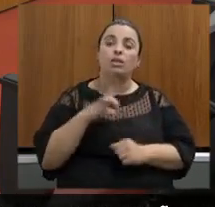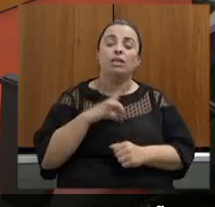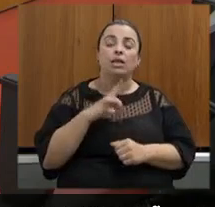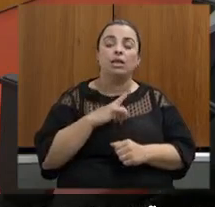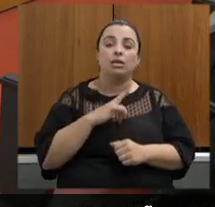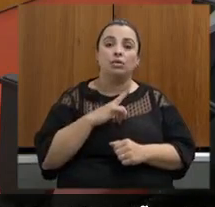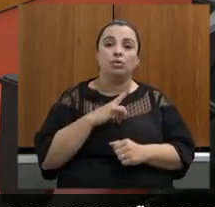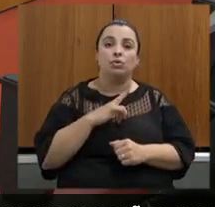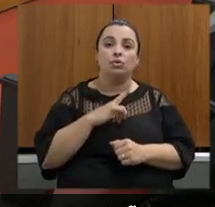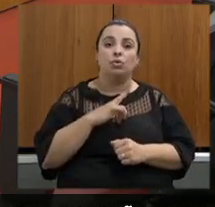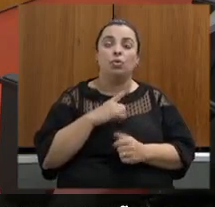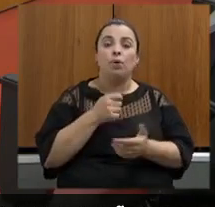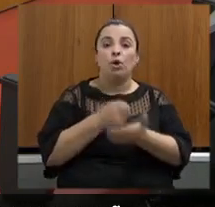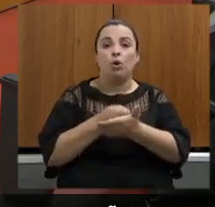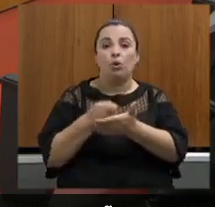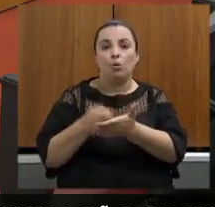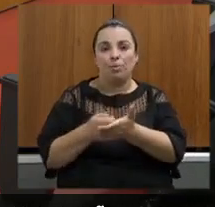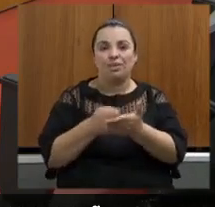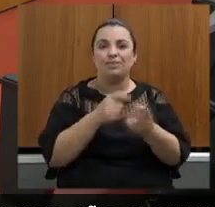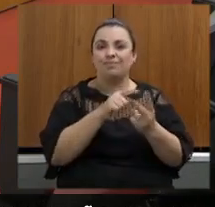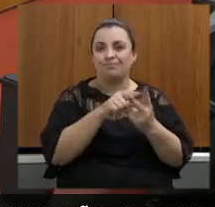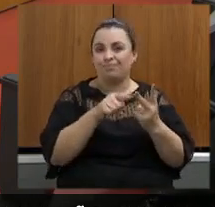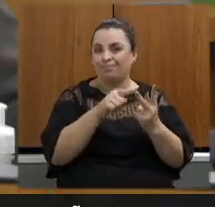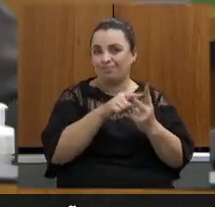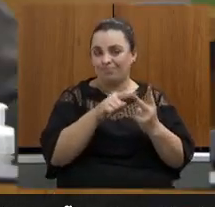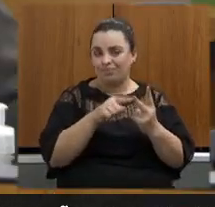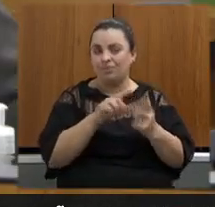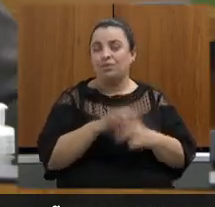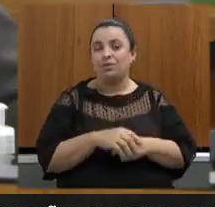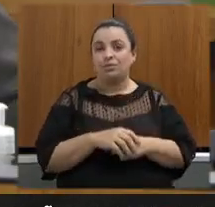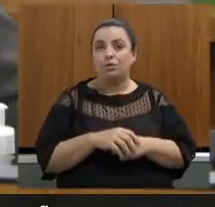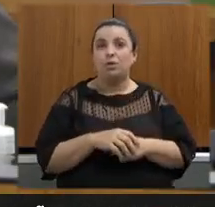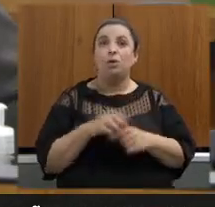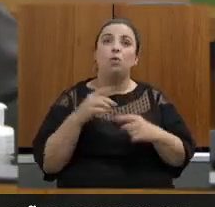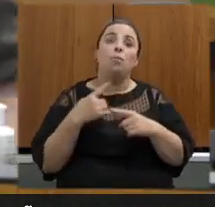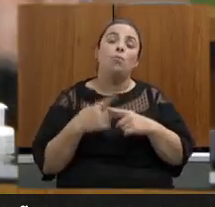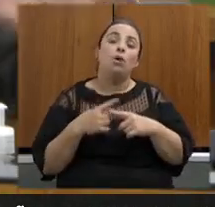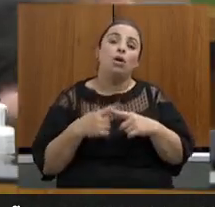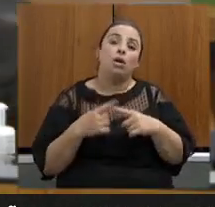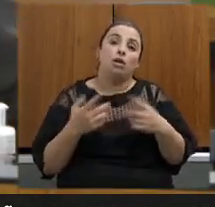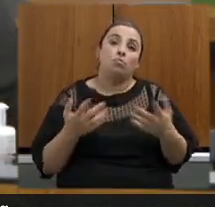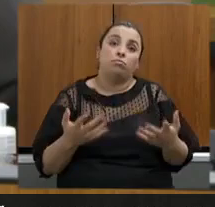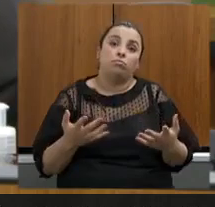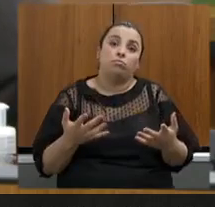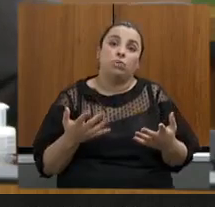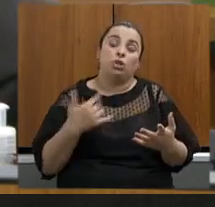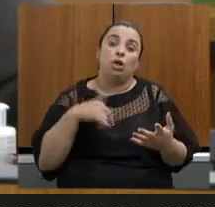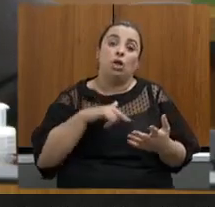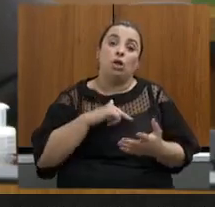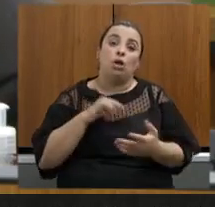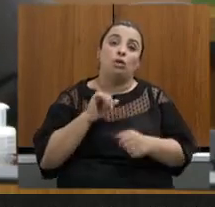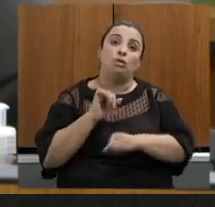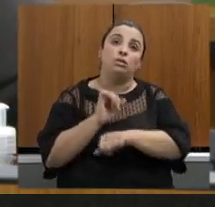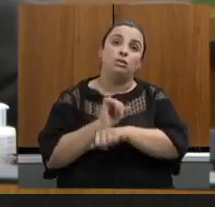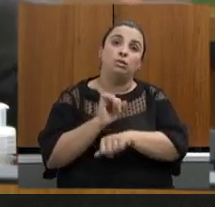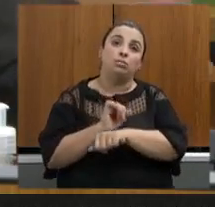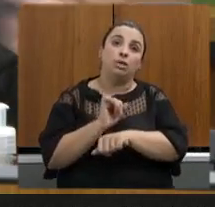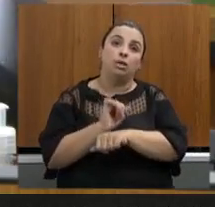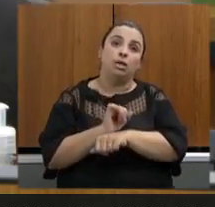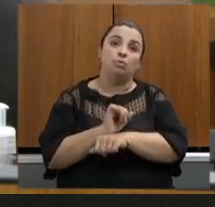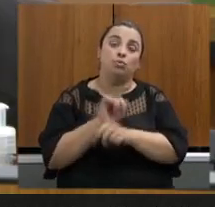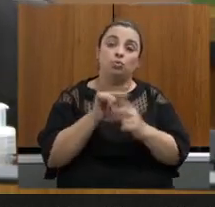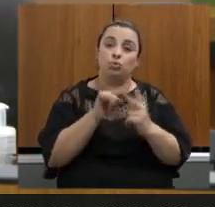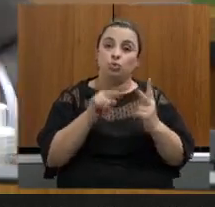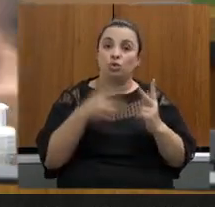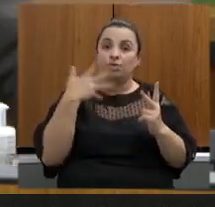duplo uma dupla cobrança aqui dos dois secretários porque já que Aguardamos a fala dos dois